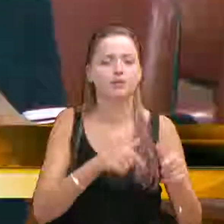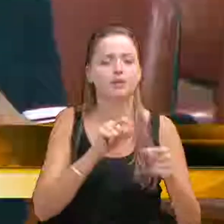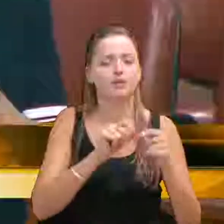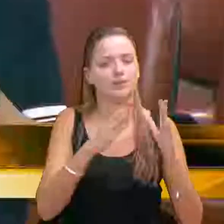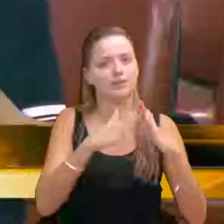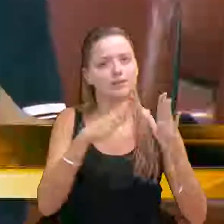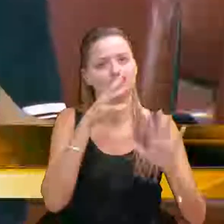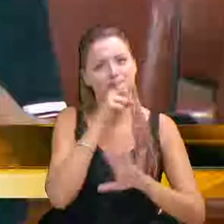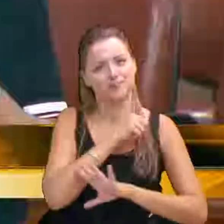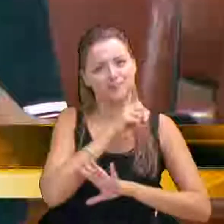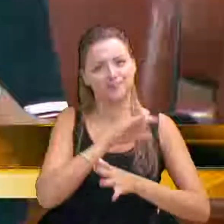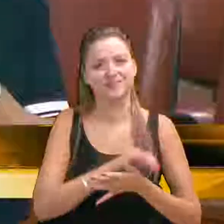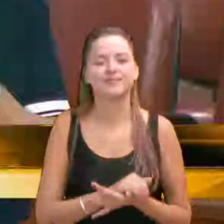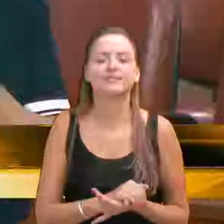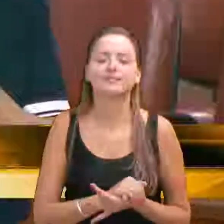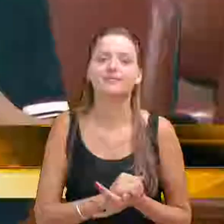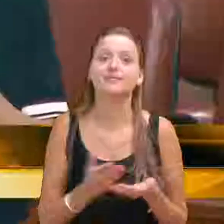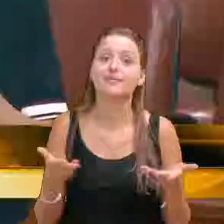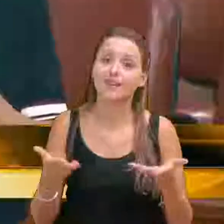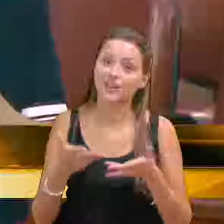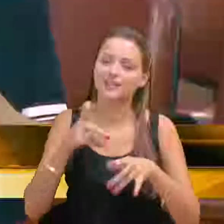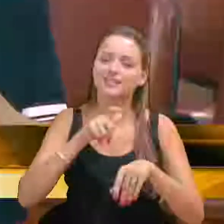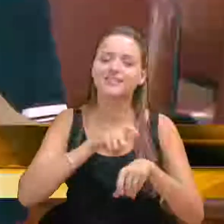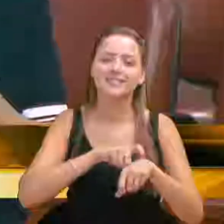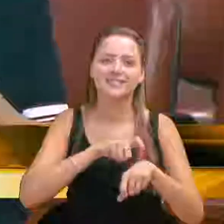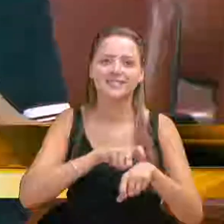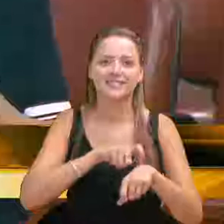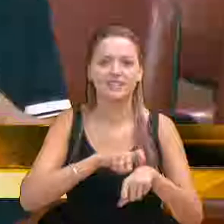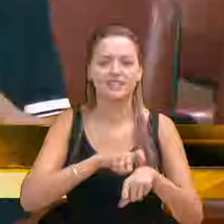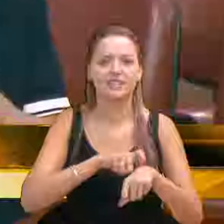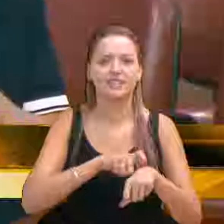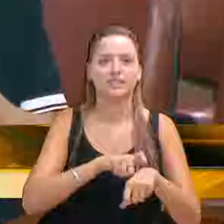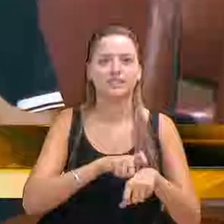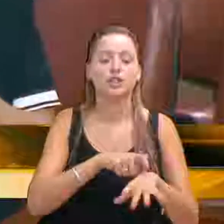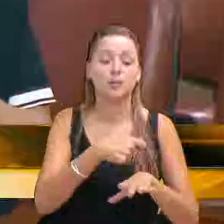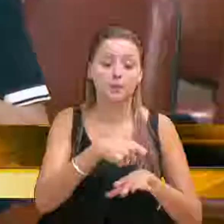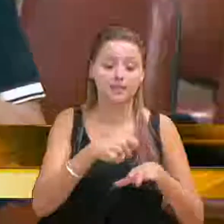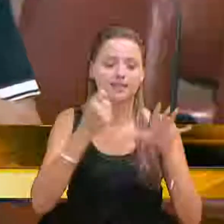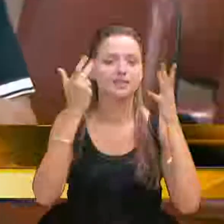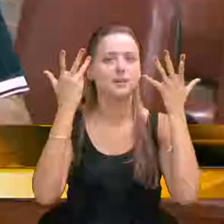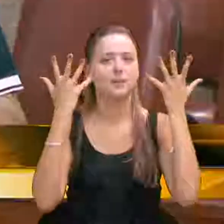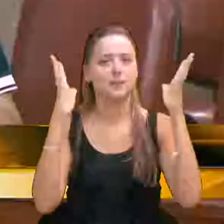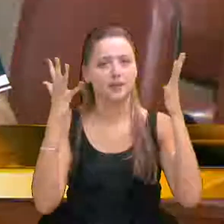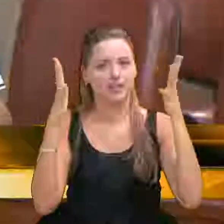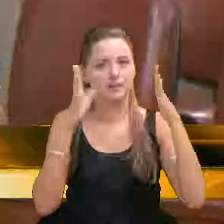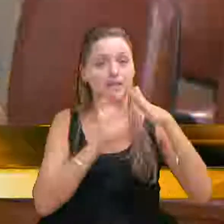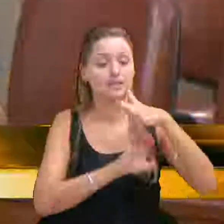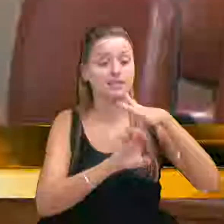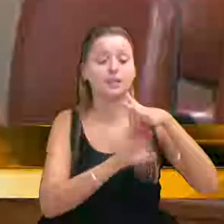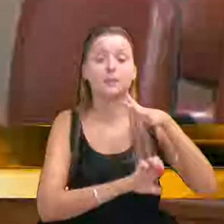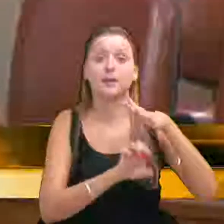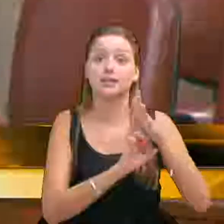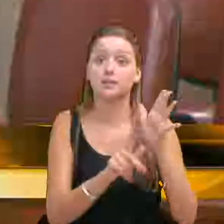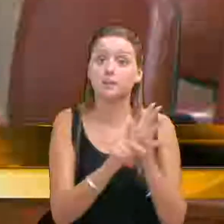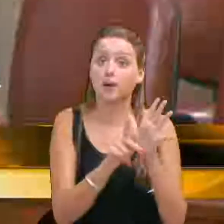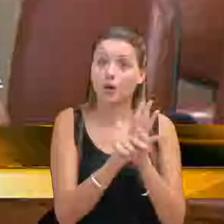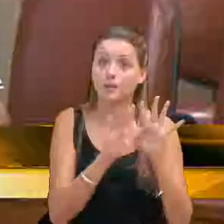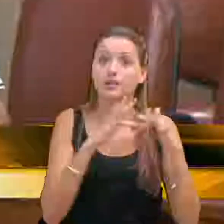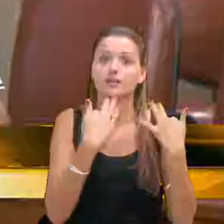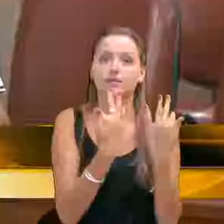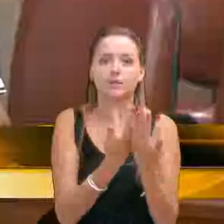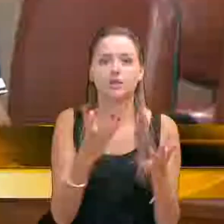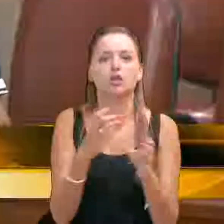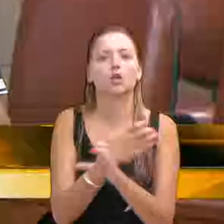Padaria Rio Branco. Neste momento, nós temos que congratular empresas familiares que chegam aos